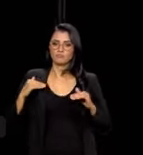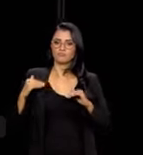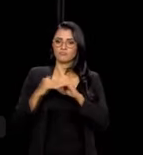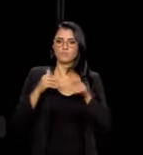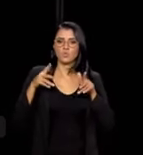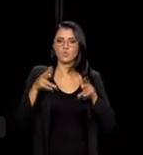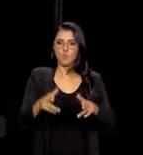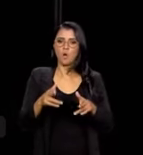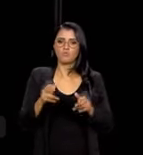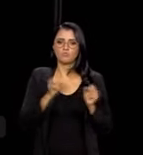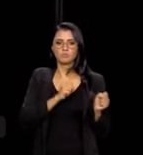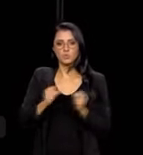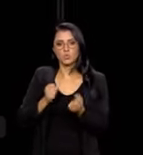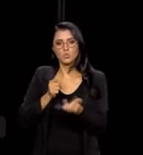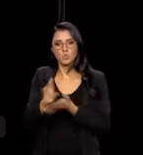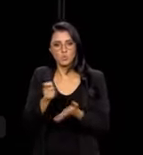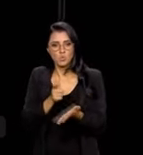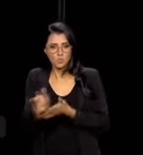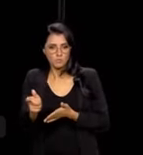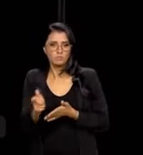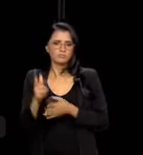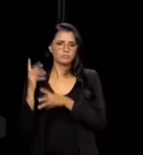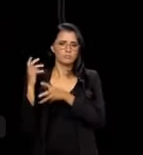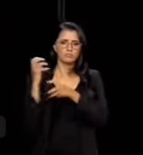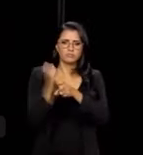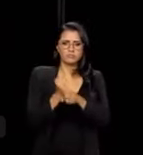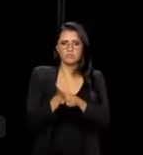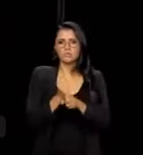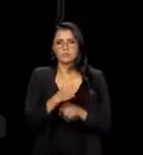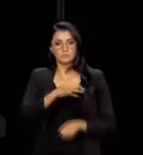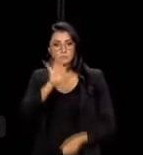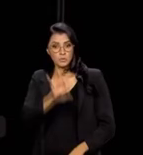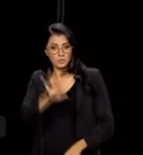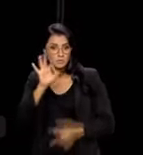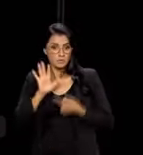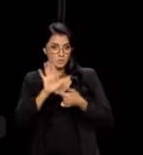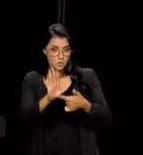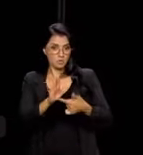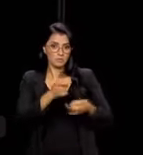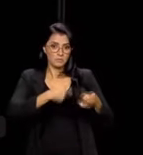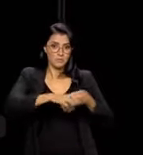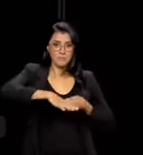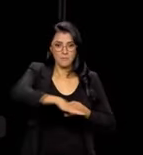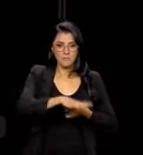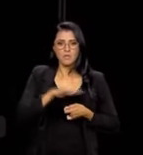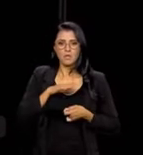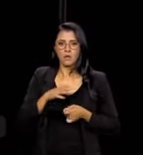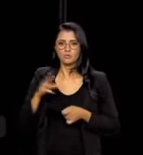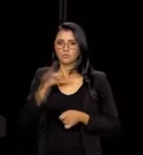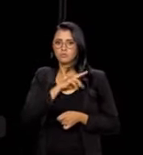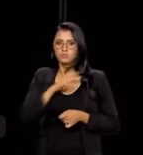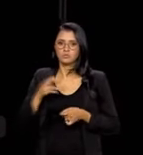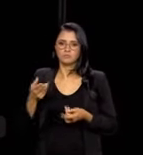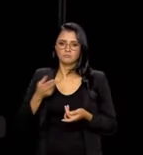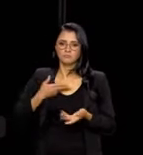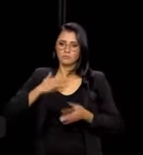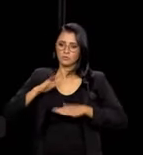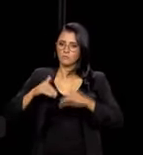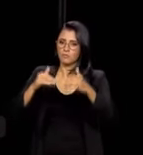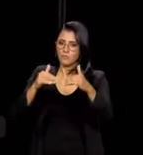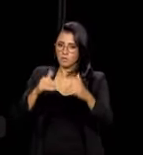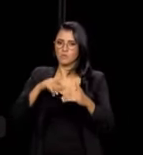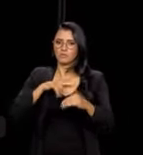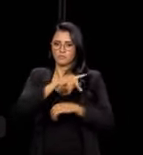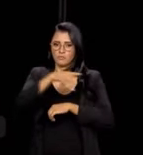de poder de compra. Projeções indicam que os mercados emergentes de desenvolvimento são aqueles